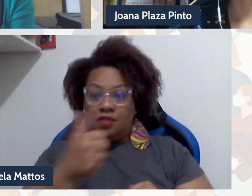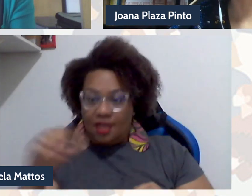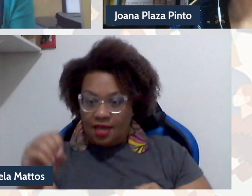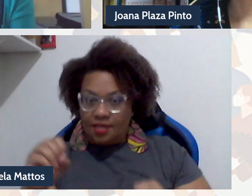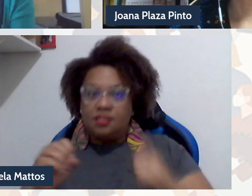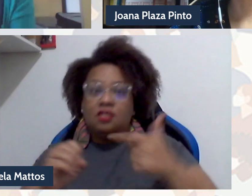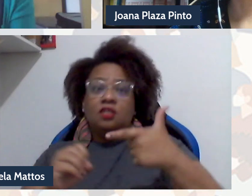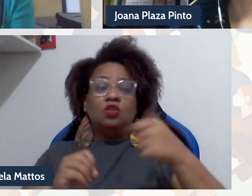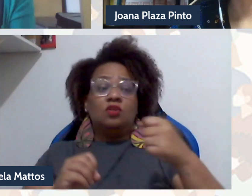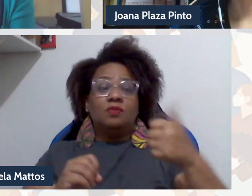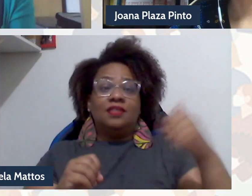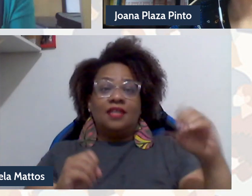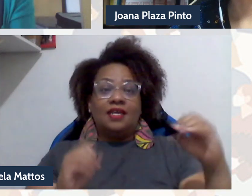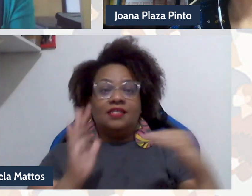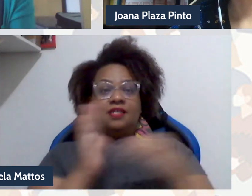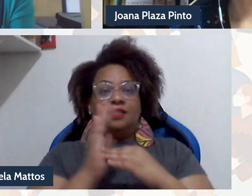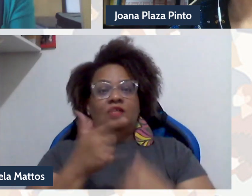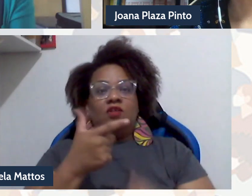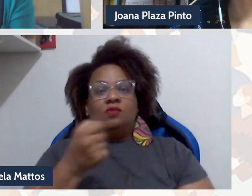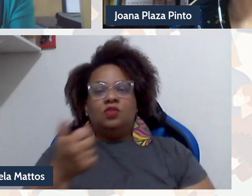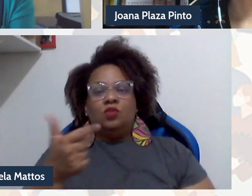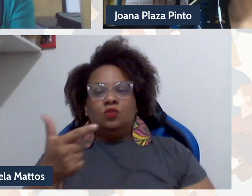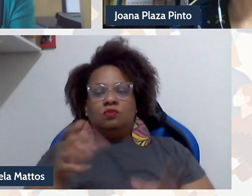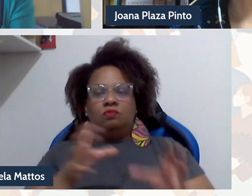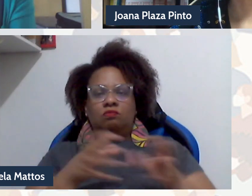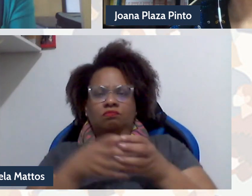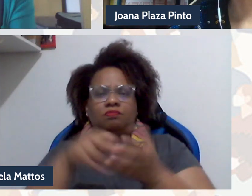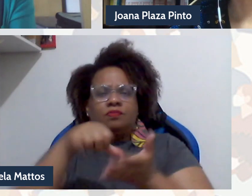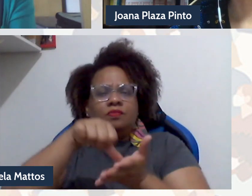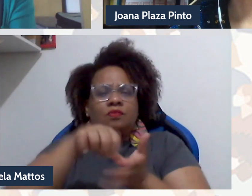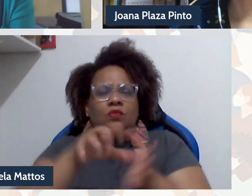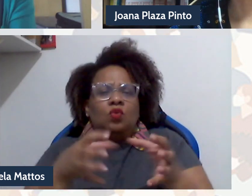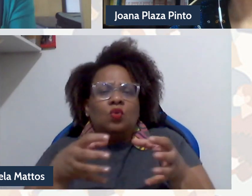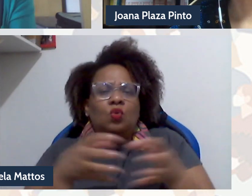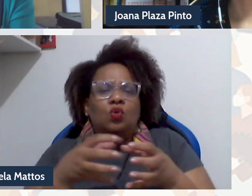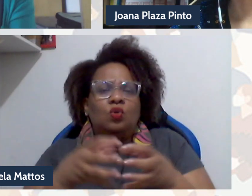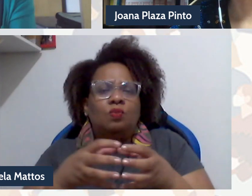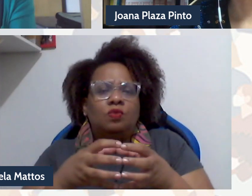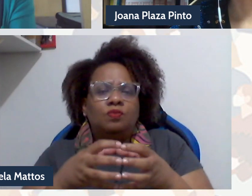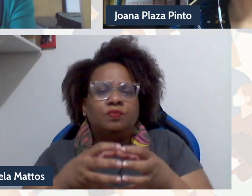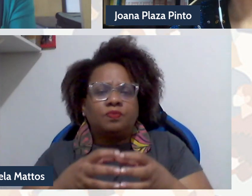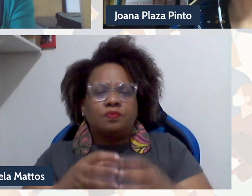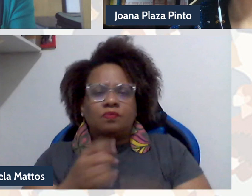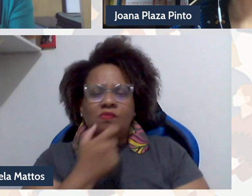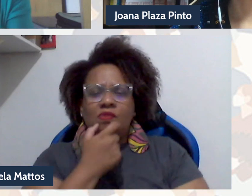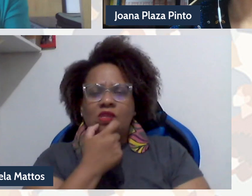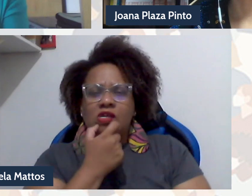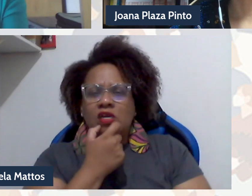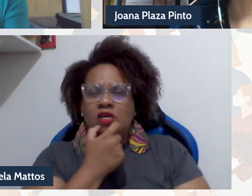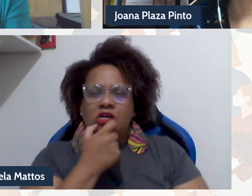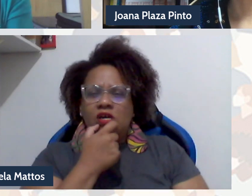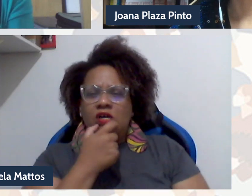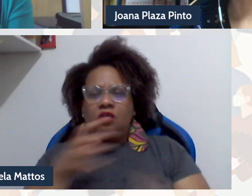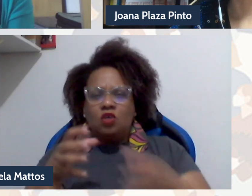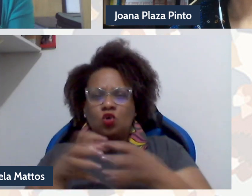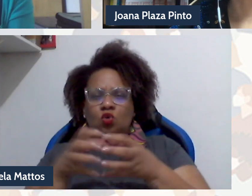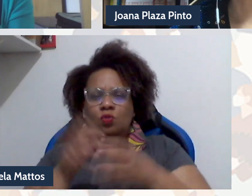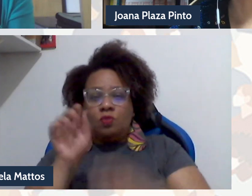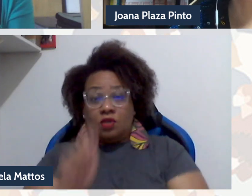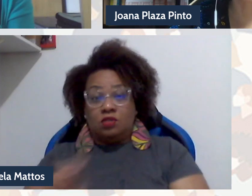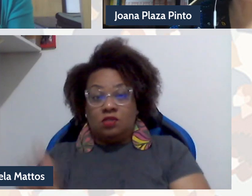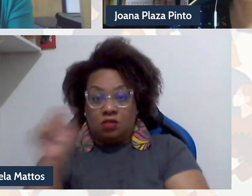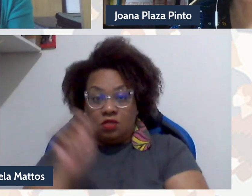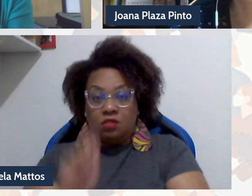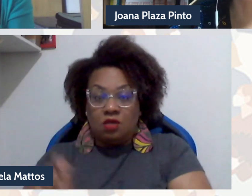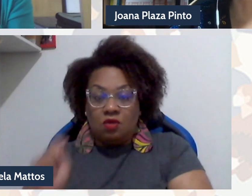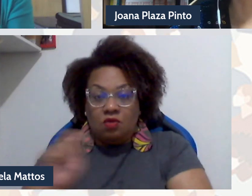É membro da Advisory Council da International Language and Gender Association, de